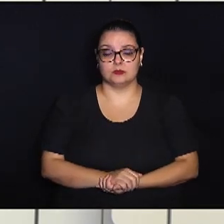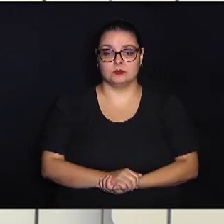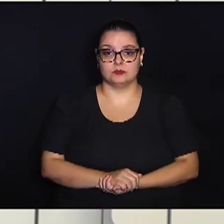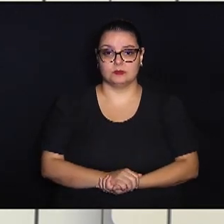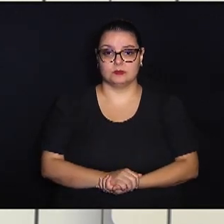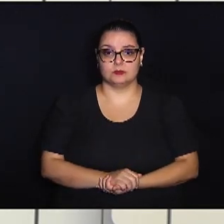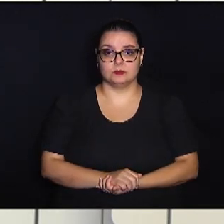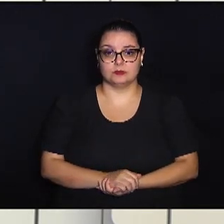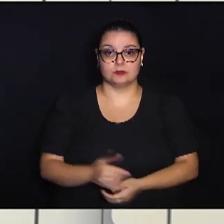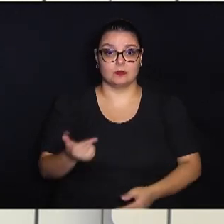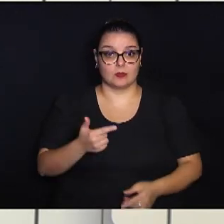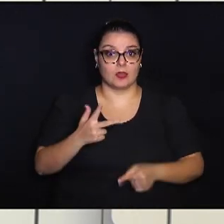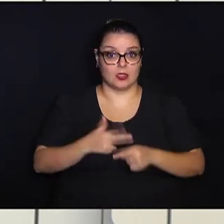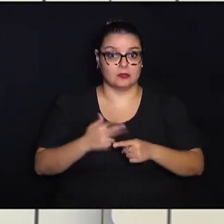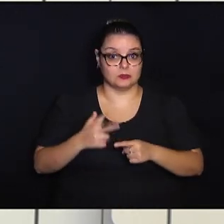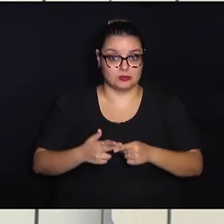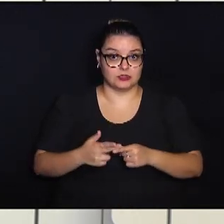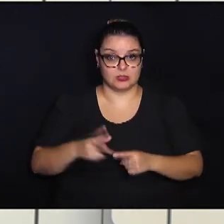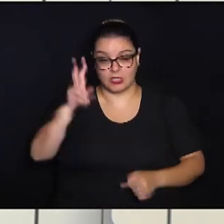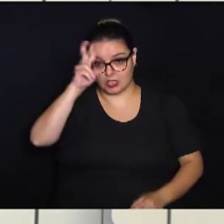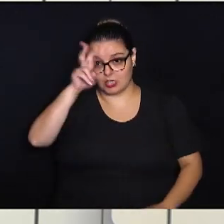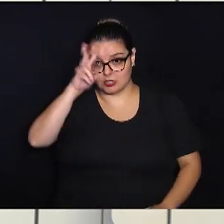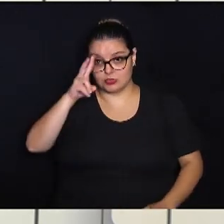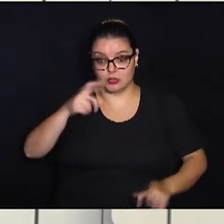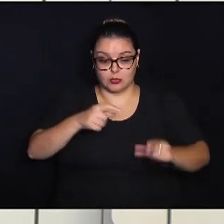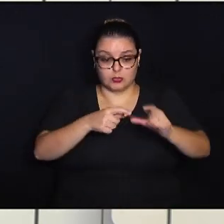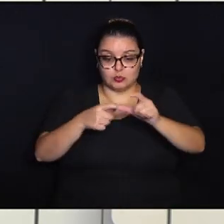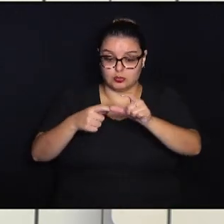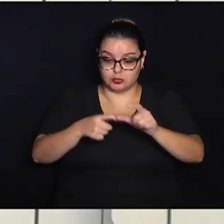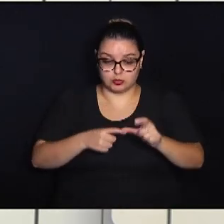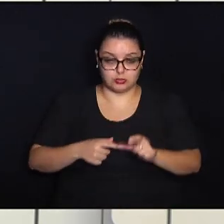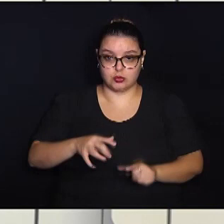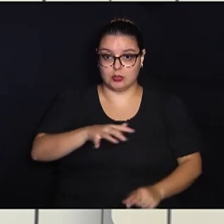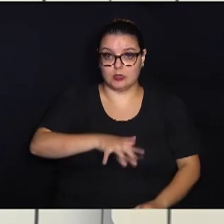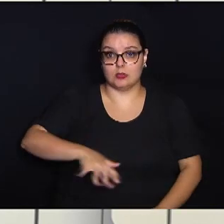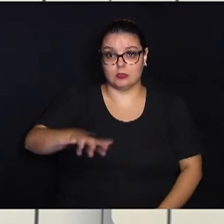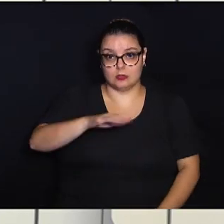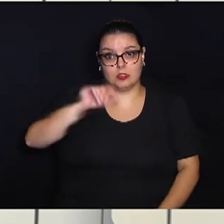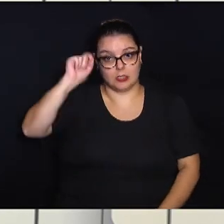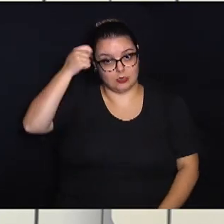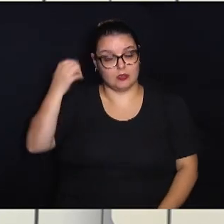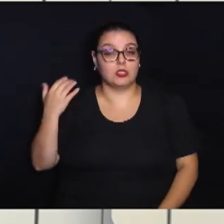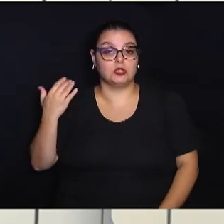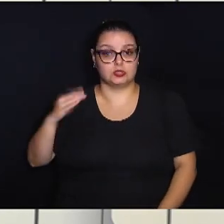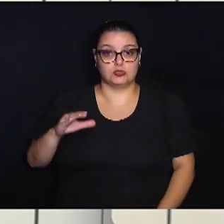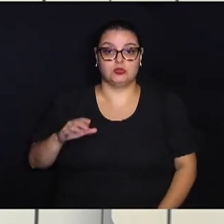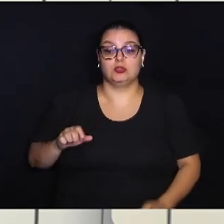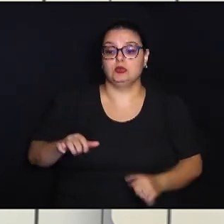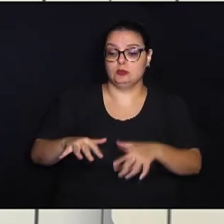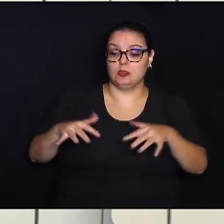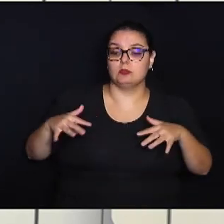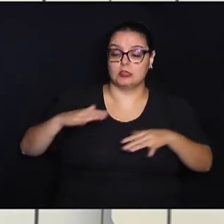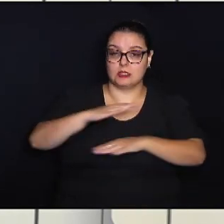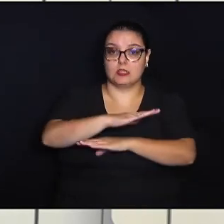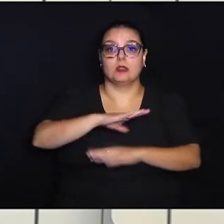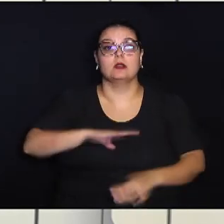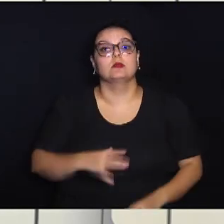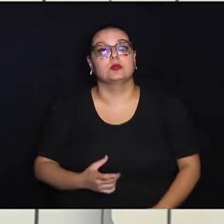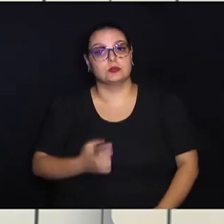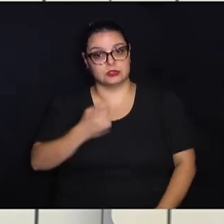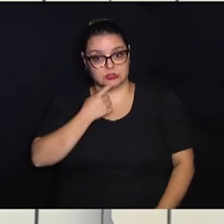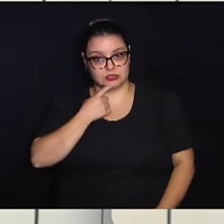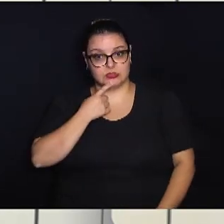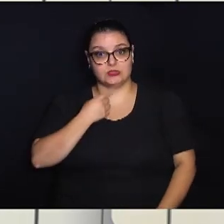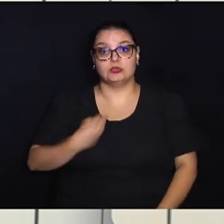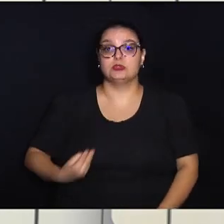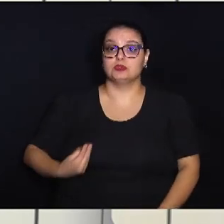A segunda edição da História em Quadrinhos Territórios Negros foi lançada no plenário da Câmara Municipal, na